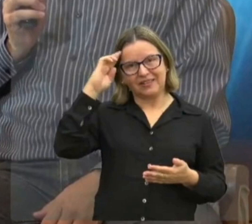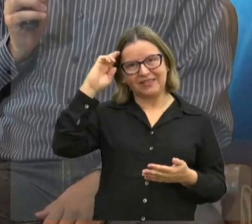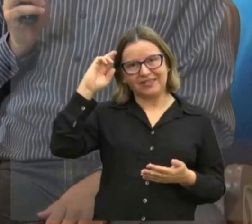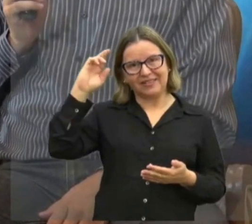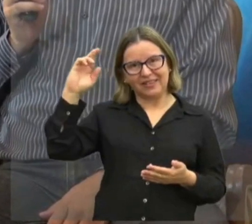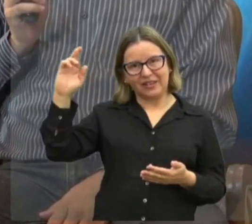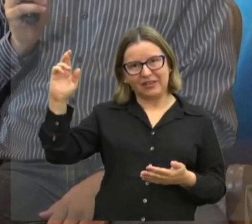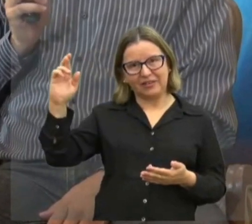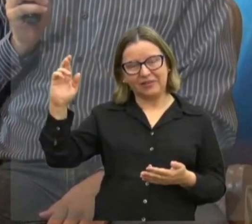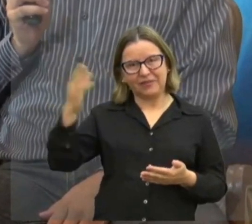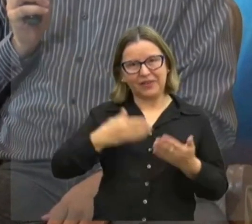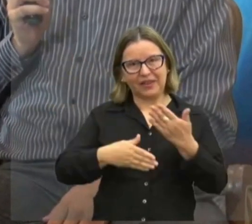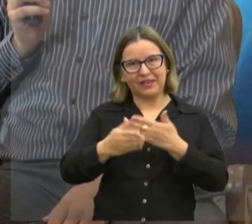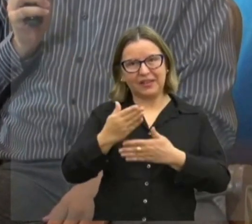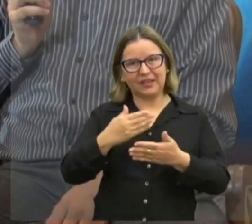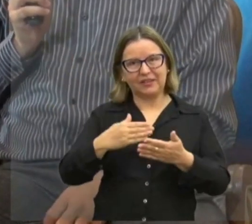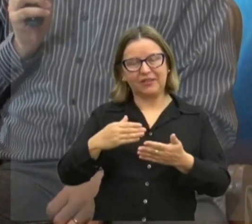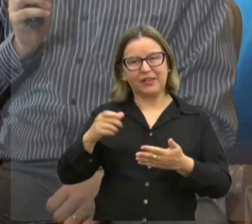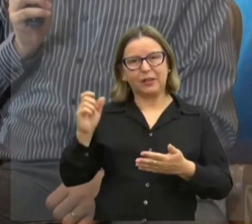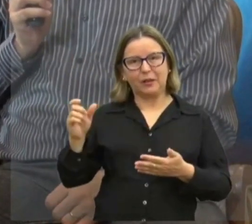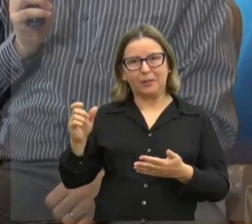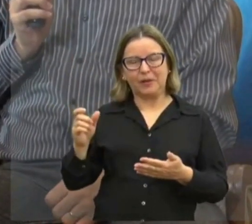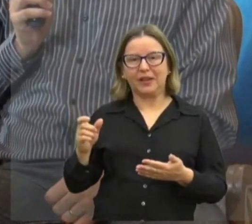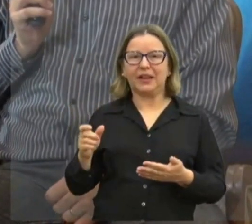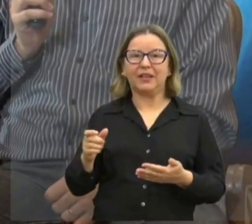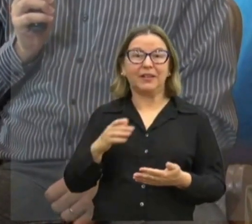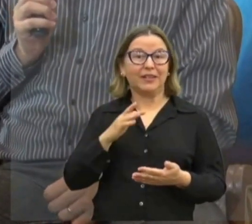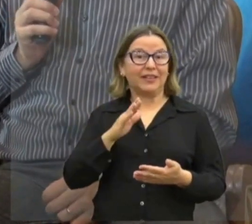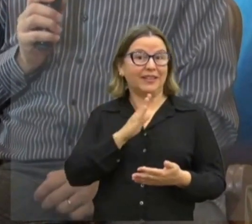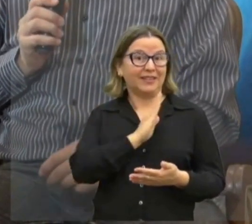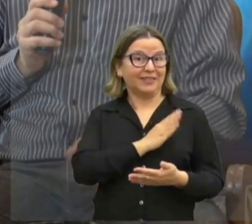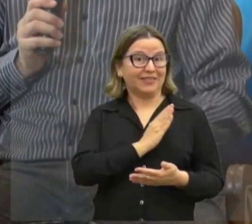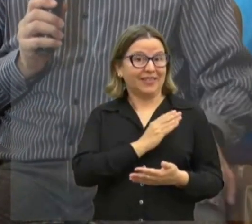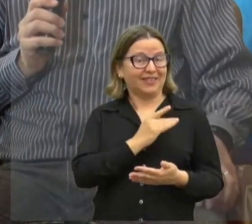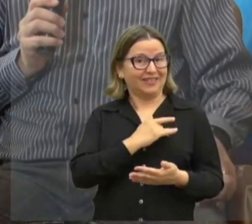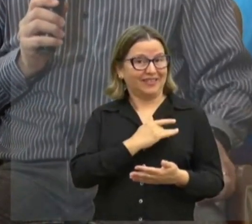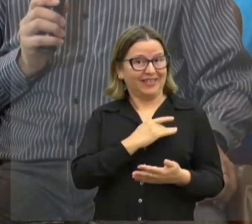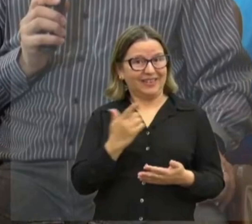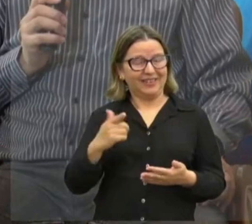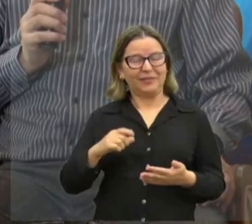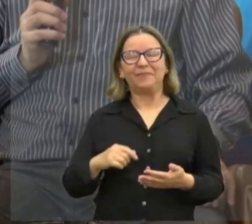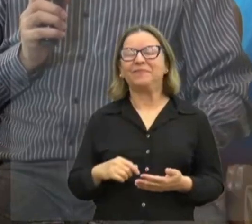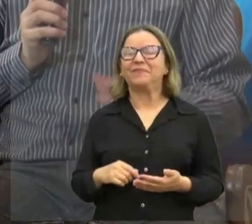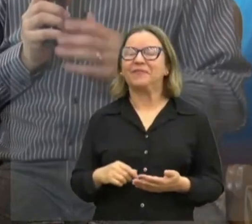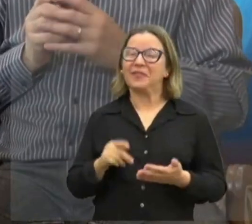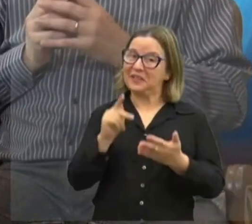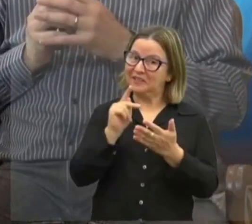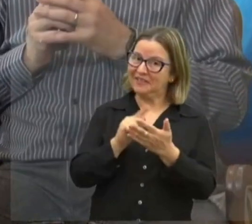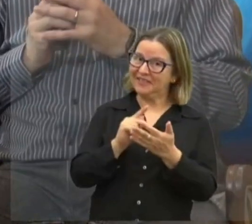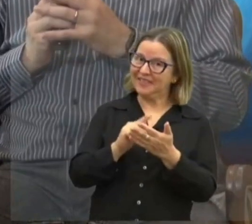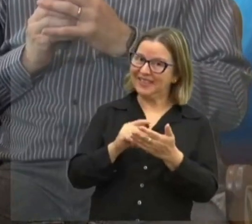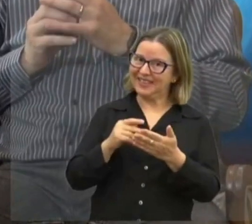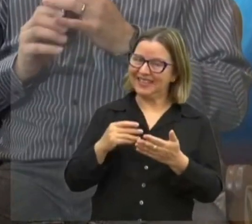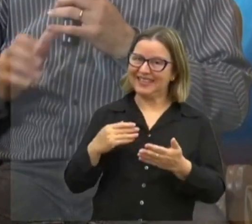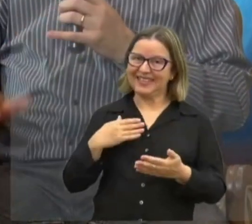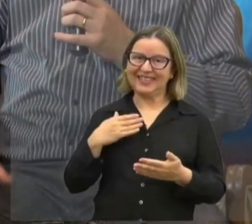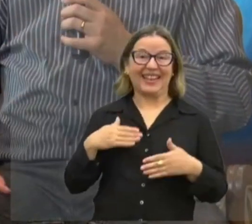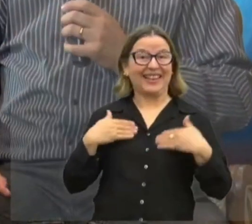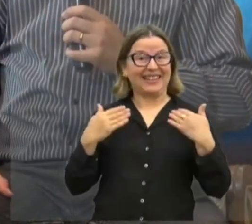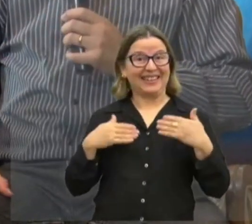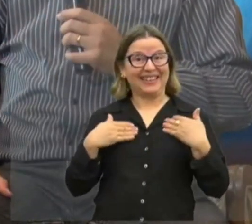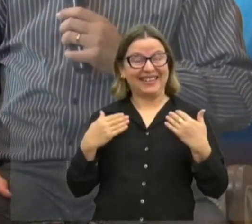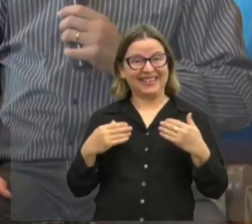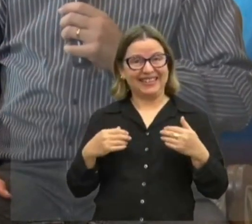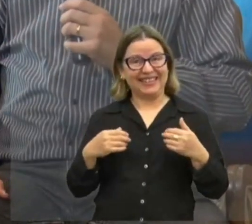por meio da sua palavra, há de falar conosco mais uma vez. Amém. É realmente um privilégio, né, nós podermos nos